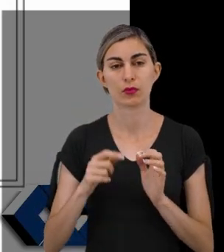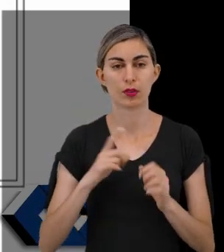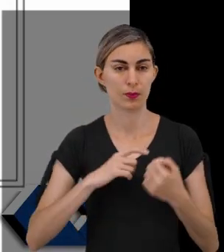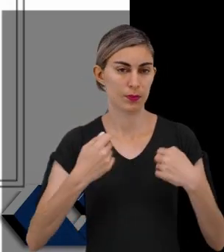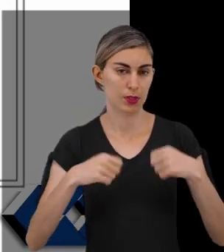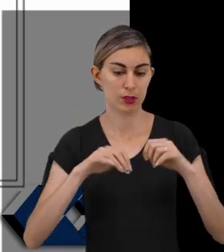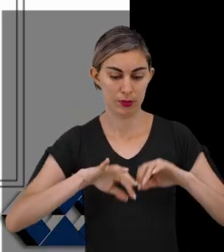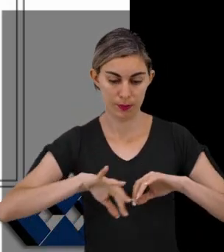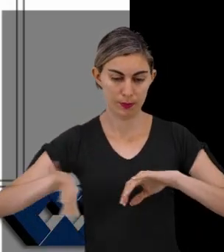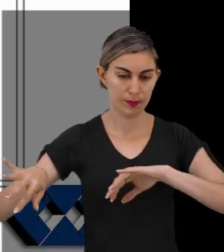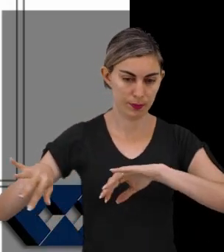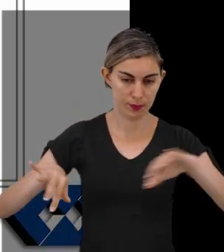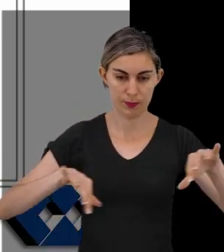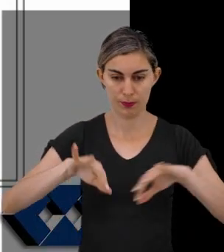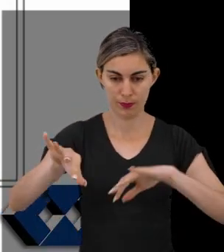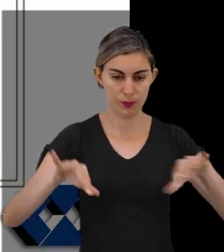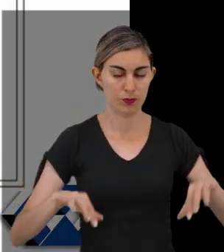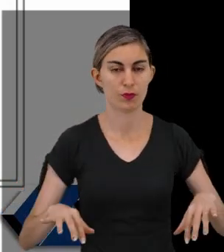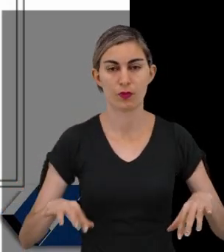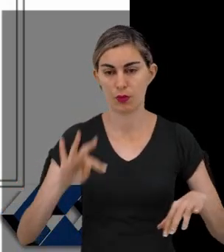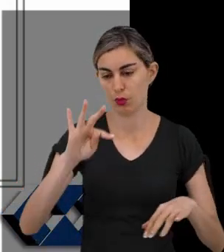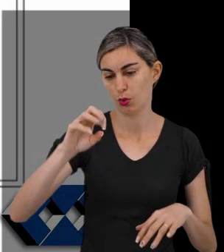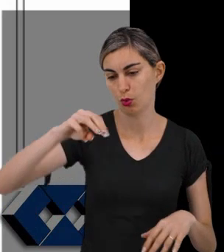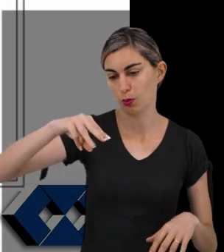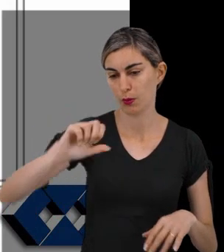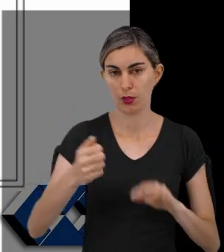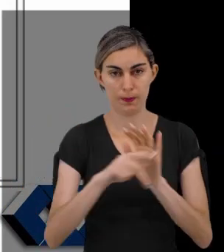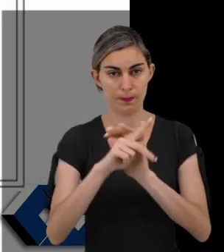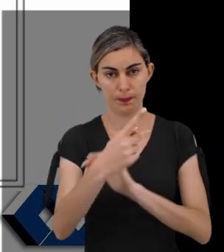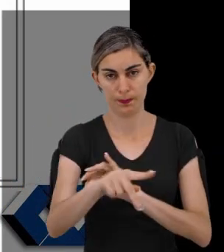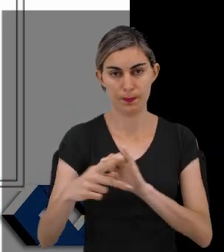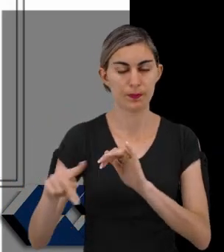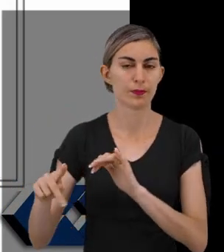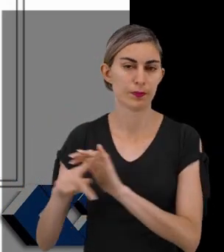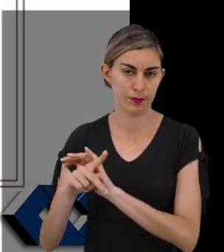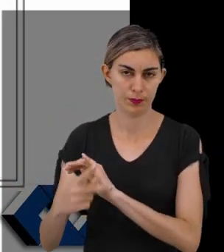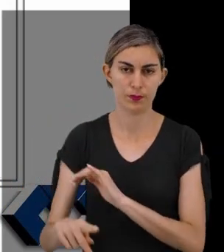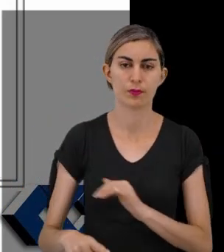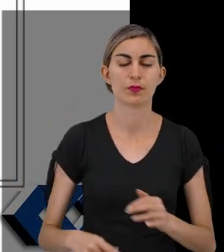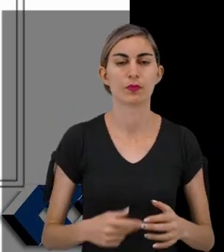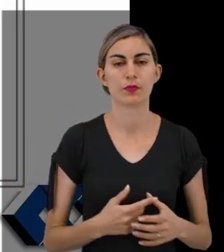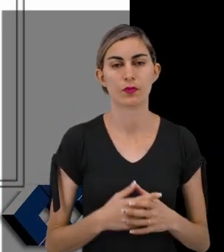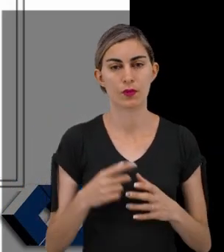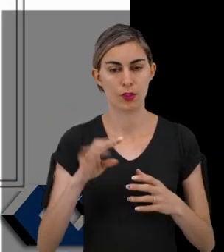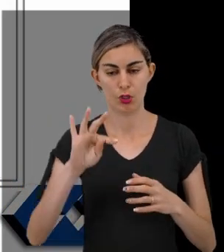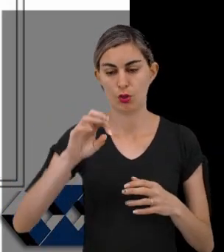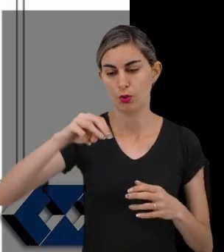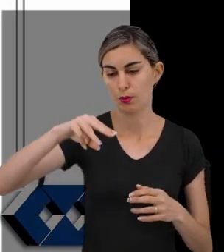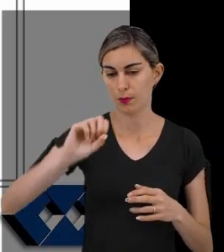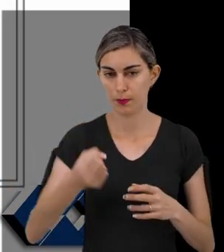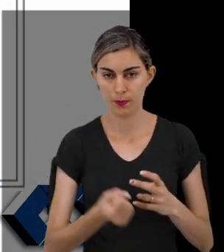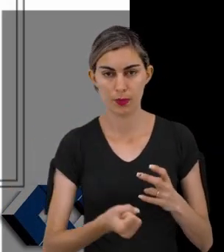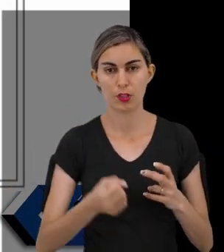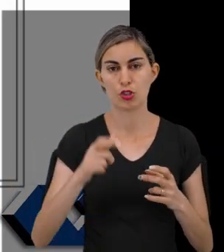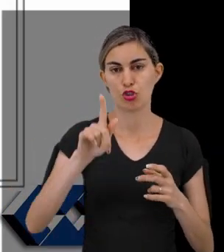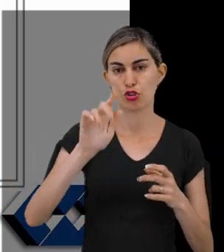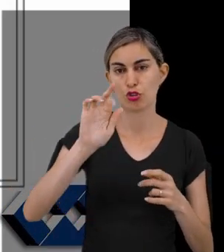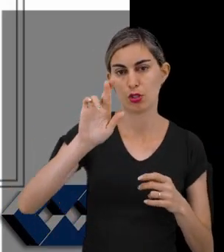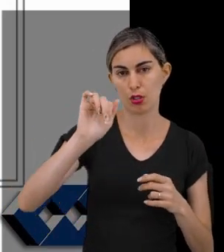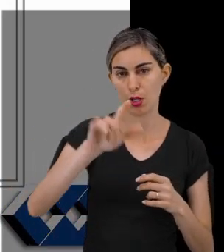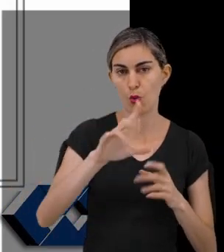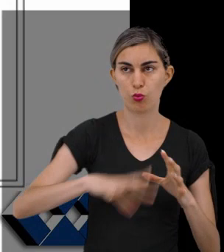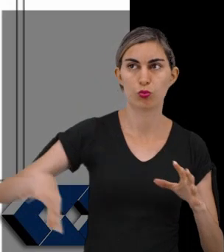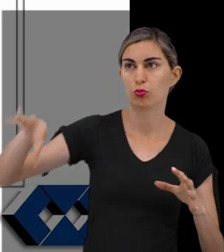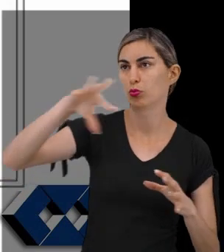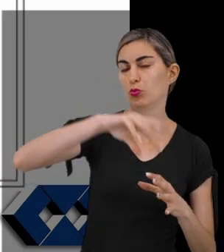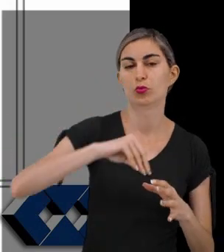uma separação daquelas tomadas específicas, né, como a gente viu lá no e-book, das tomadas gerais, de uso